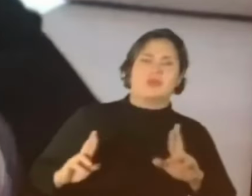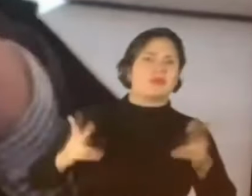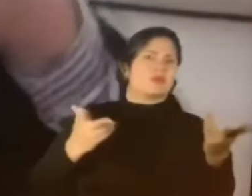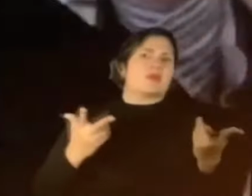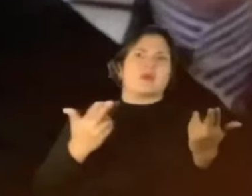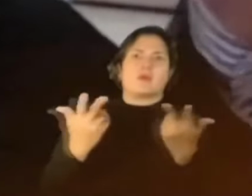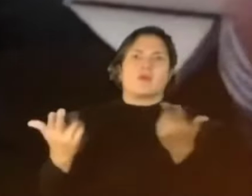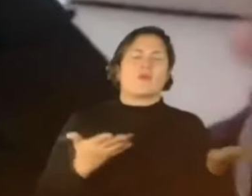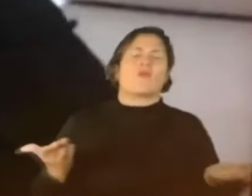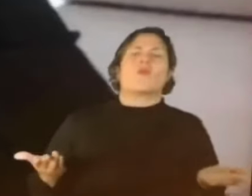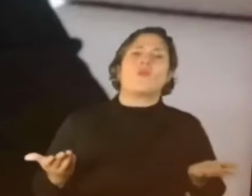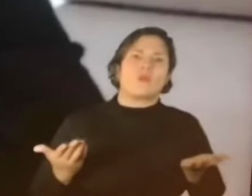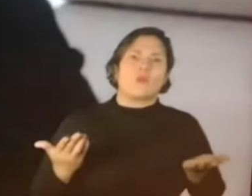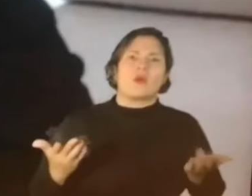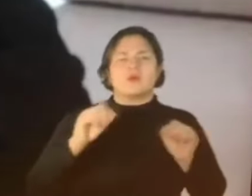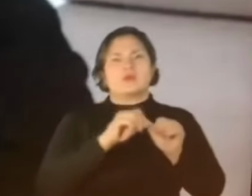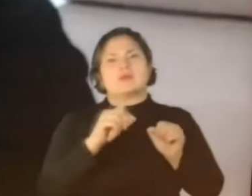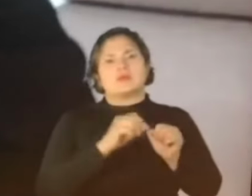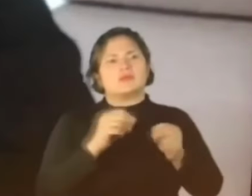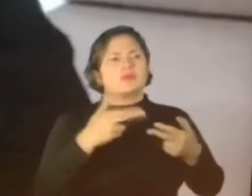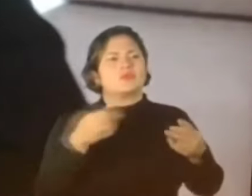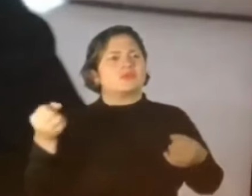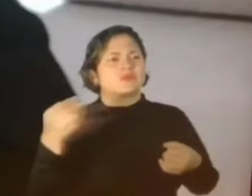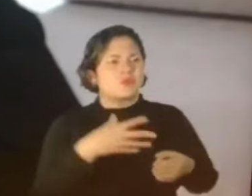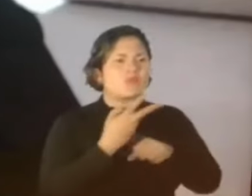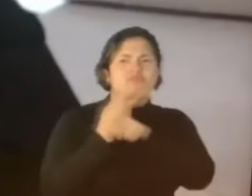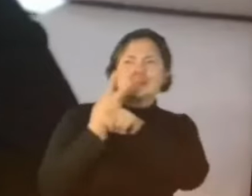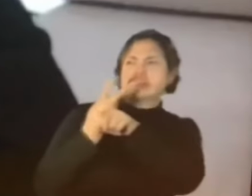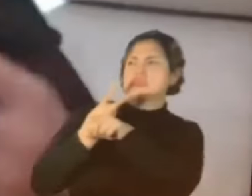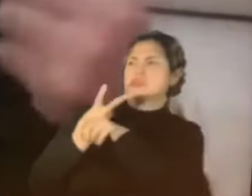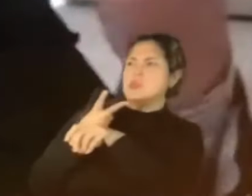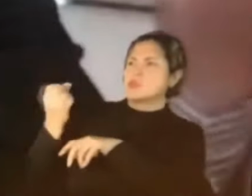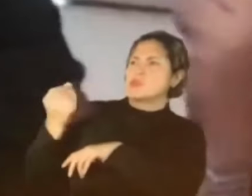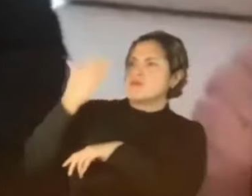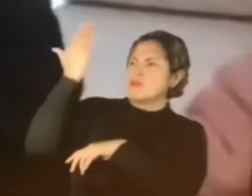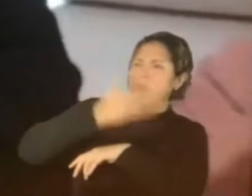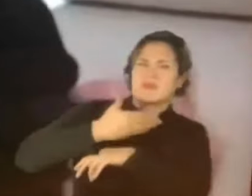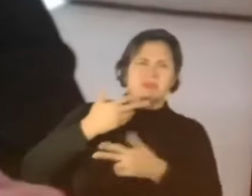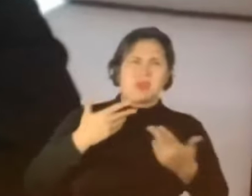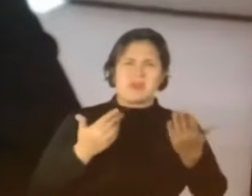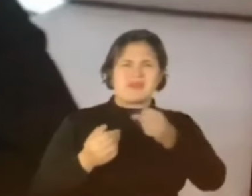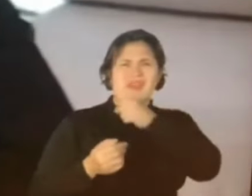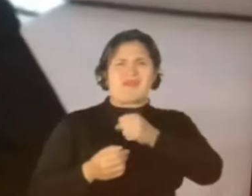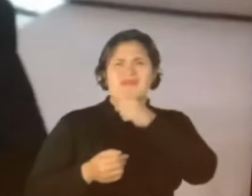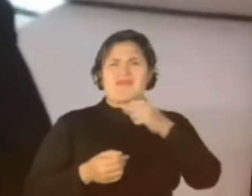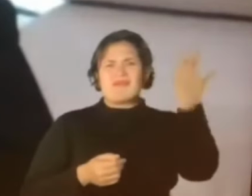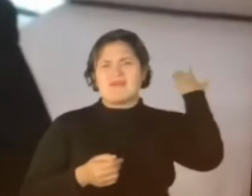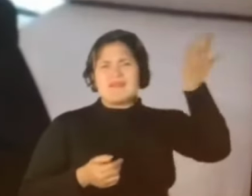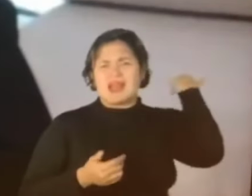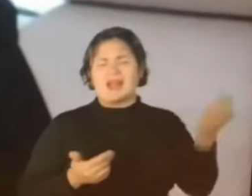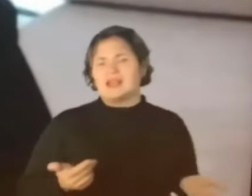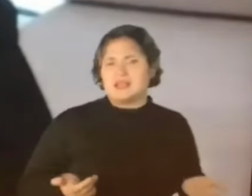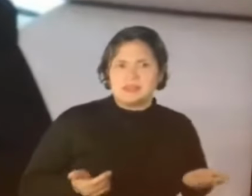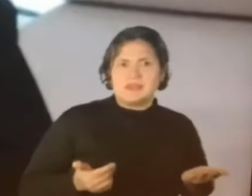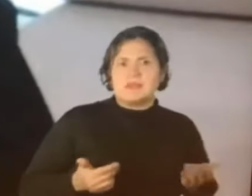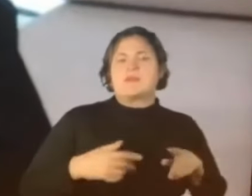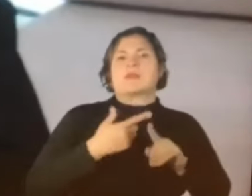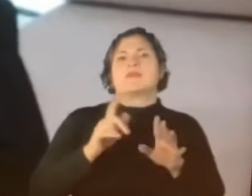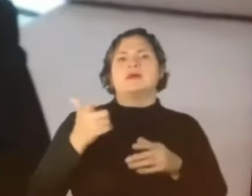novos, situações novas, busca de provas novas para fatos antigos e sem